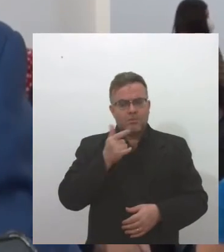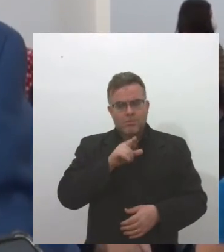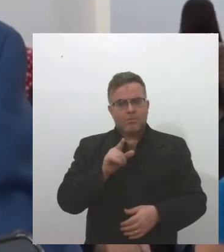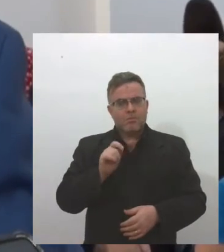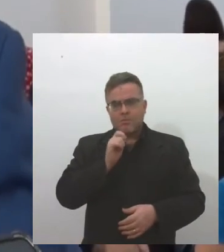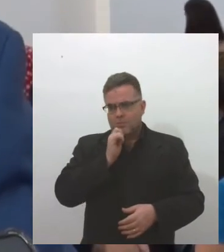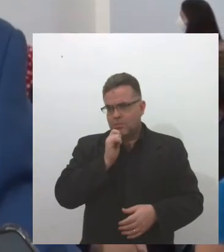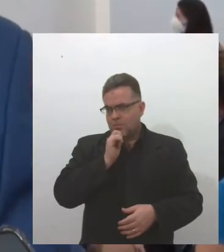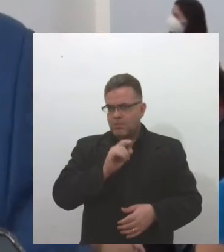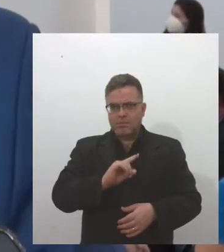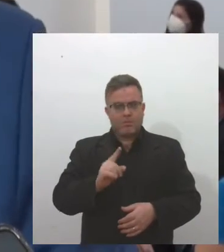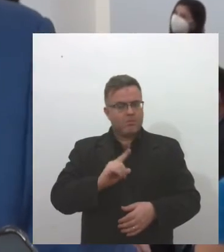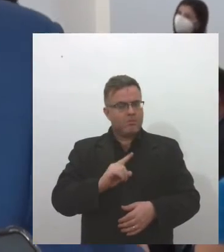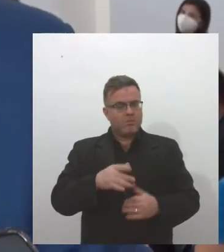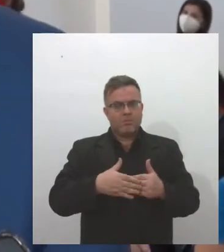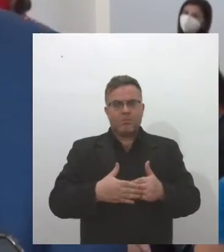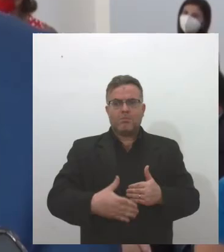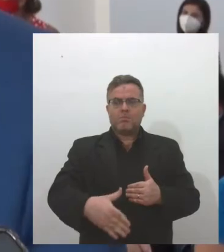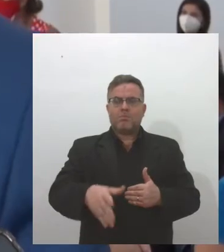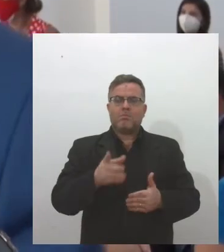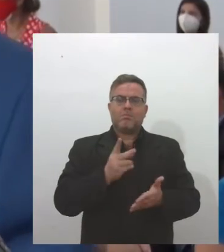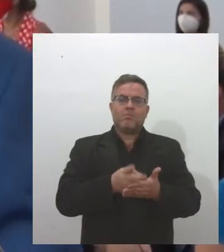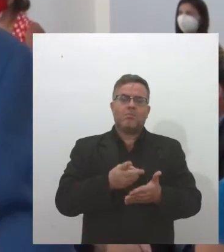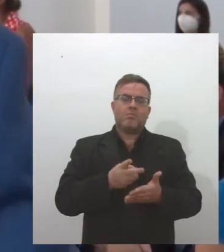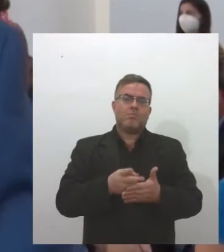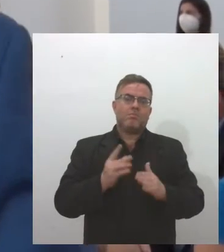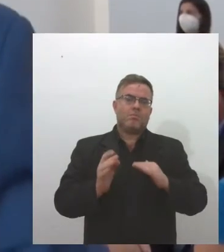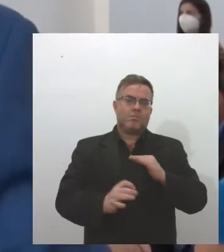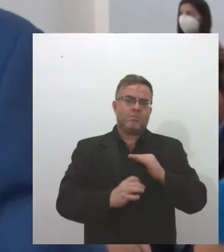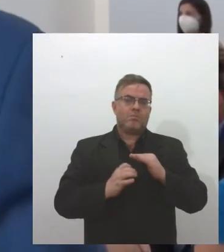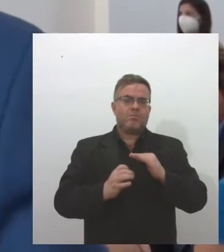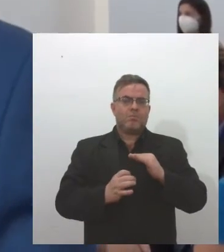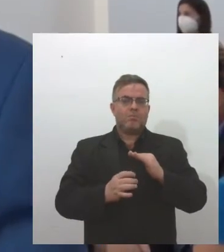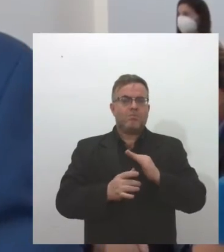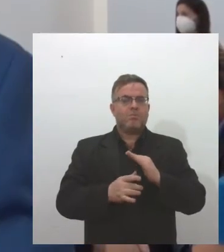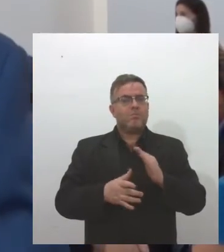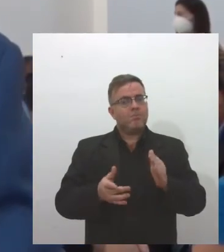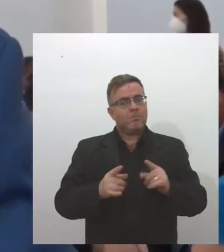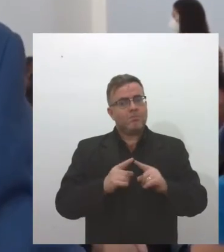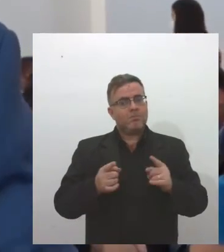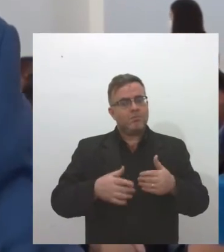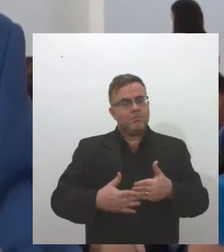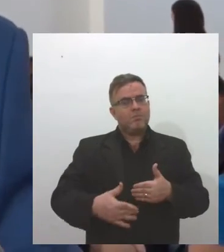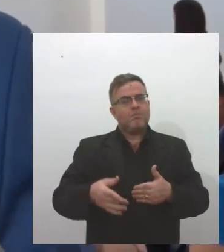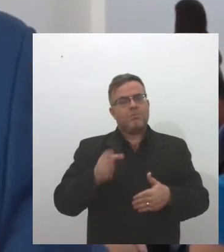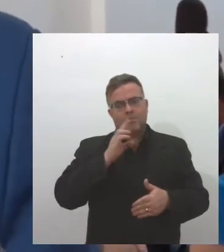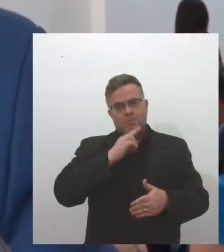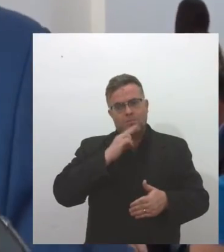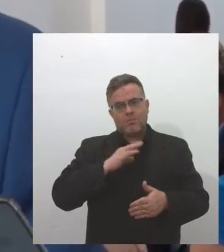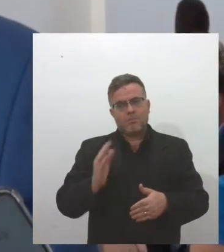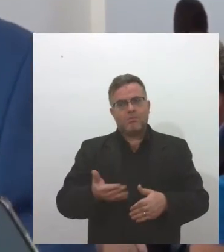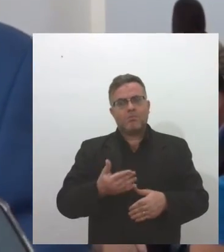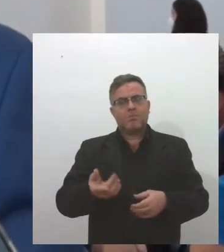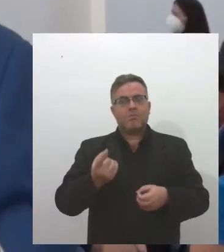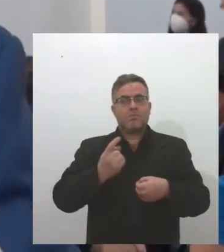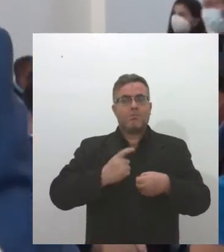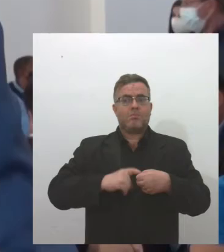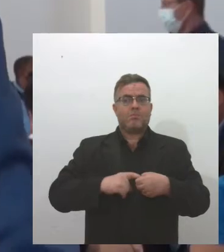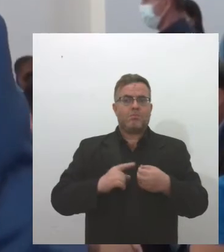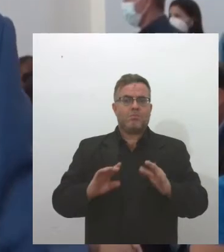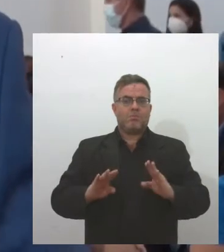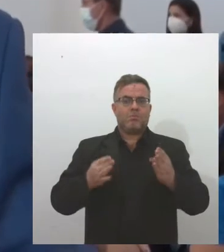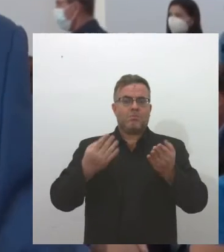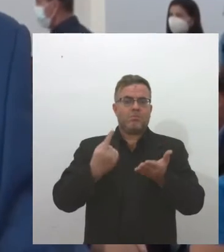medidas necessárias para manter as empresas vivas e, ao mesmo tempo, precisa trabalhar para acelerar a retomada, né? E nessas duas frentes que a gente vem trabalhando o